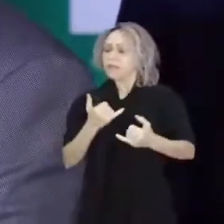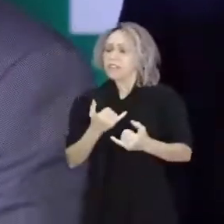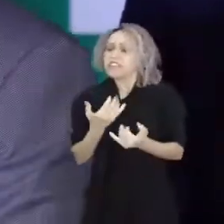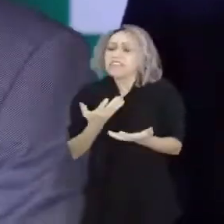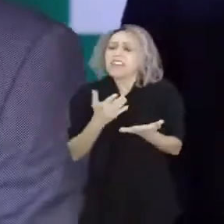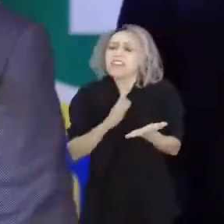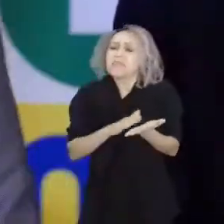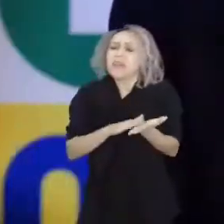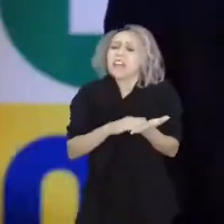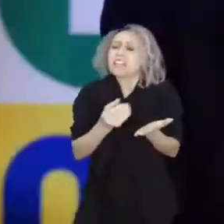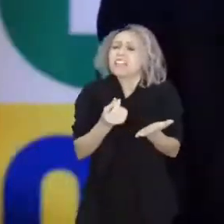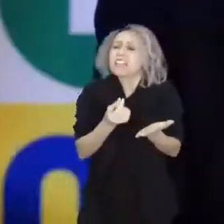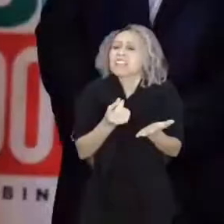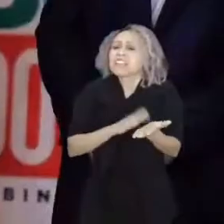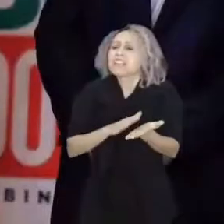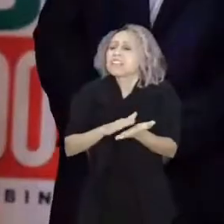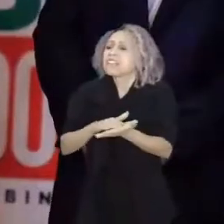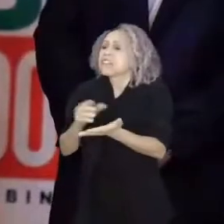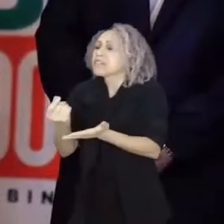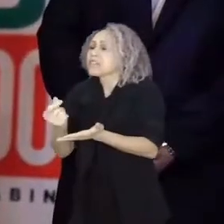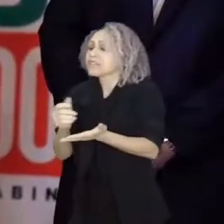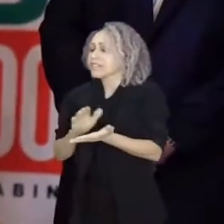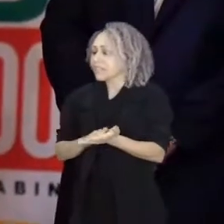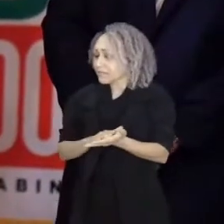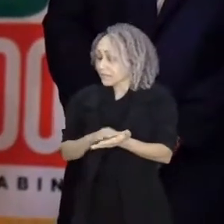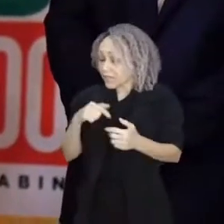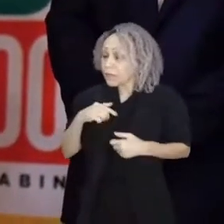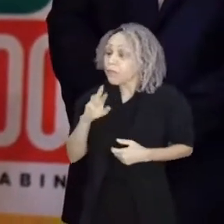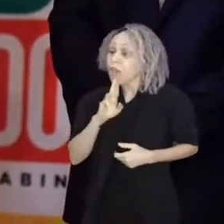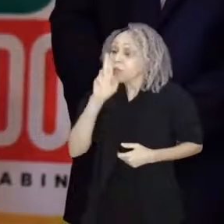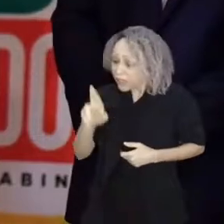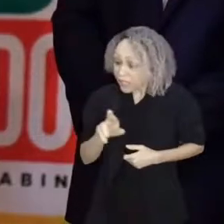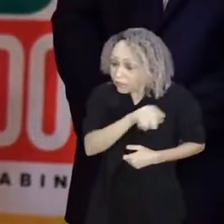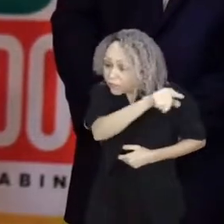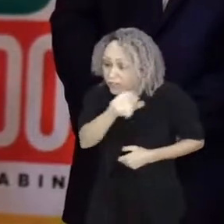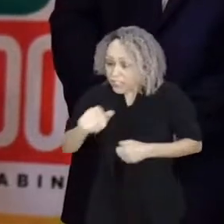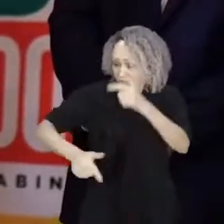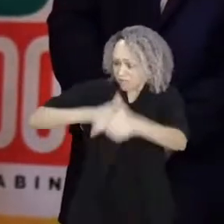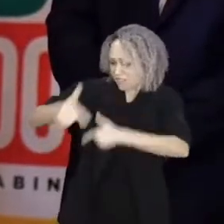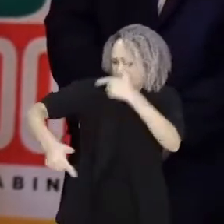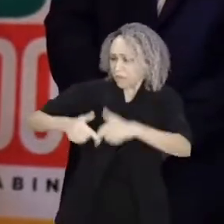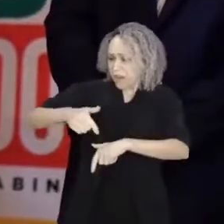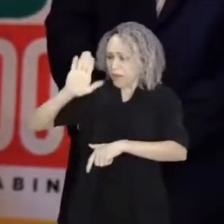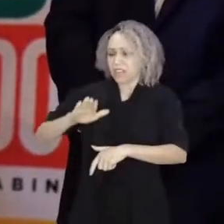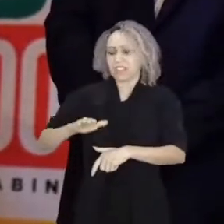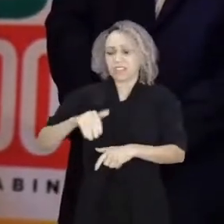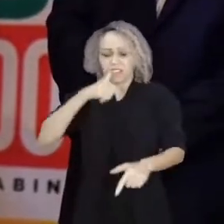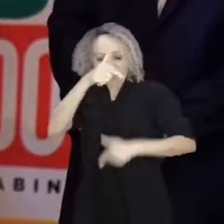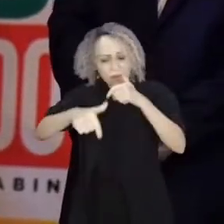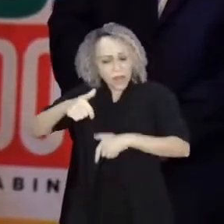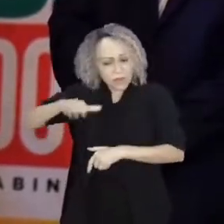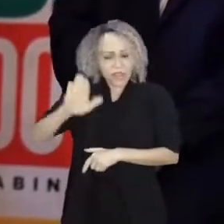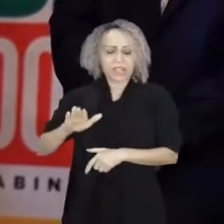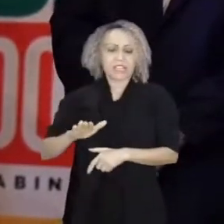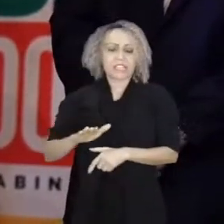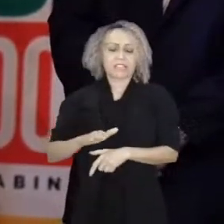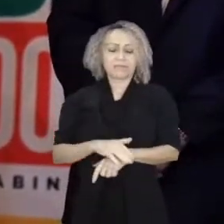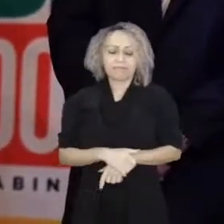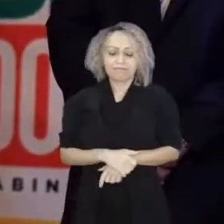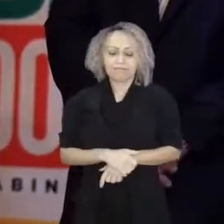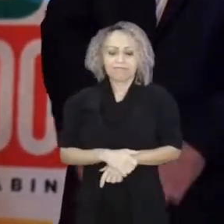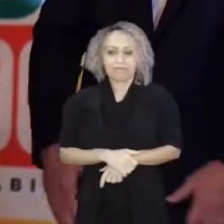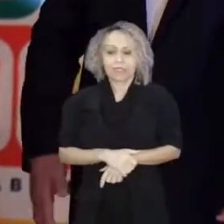economia crescer, que vai ter mais dinheiro, mais emprego, mais salário para todo mundo. Dito isso, eu encerro